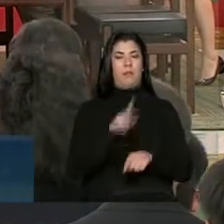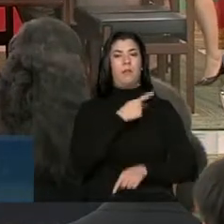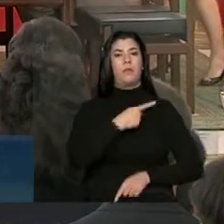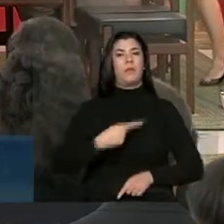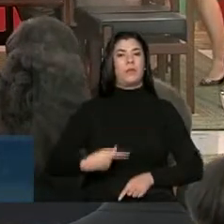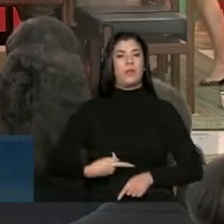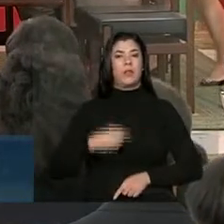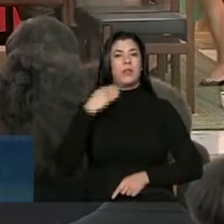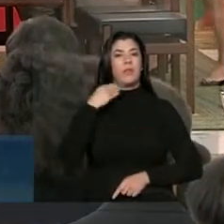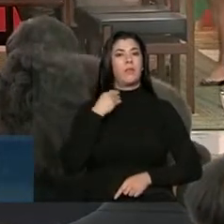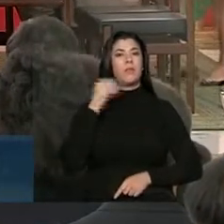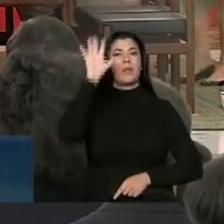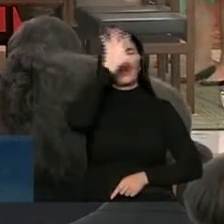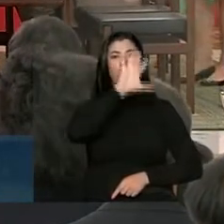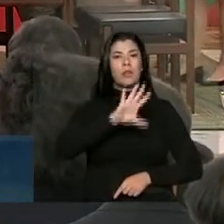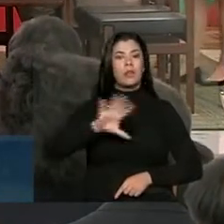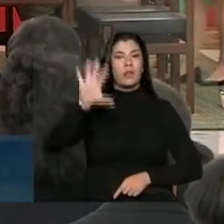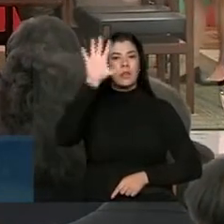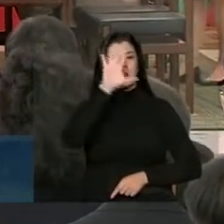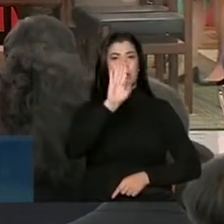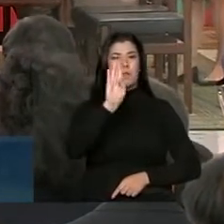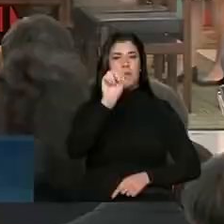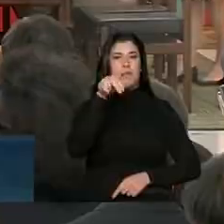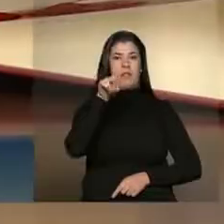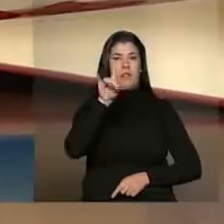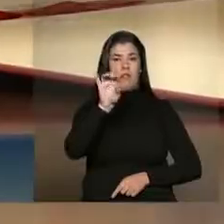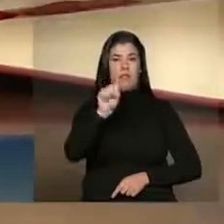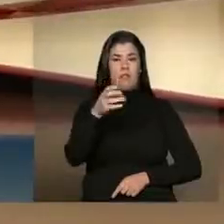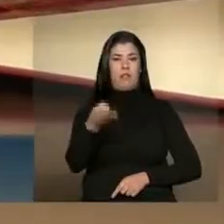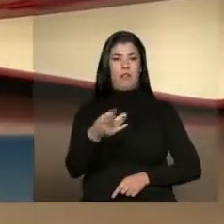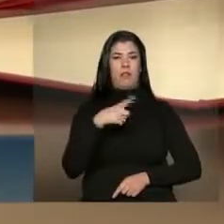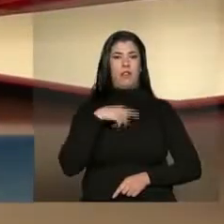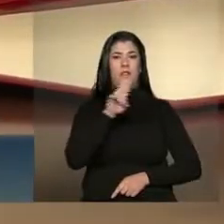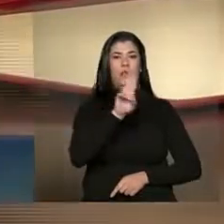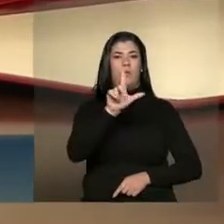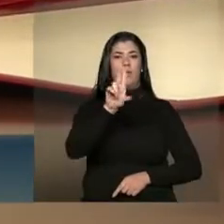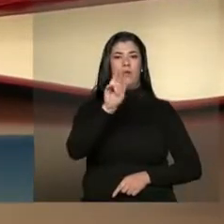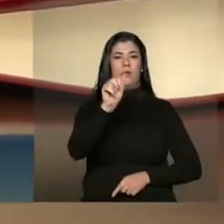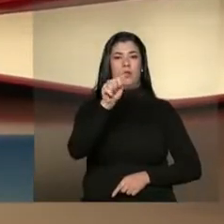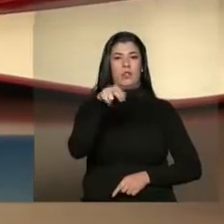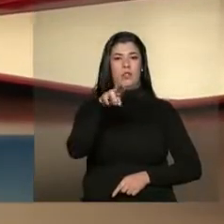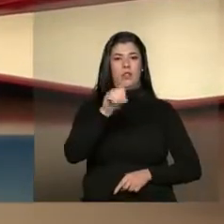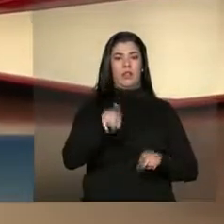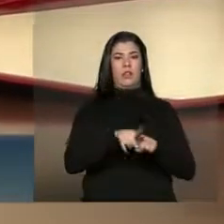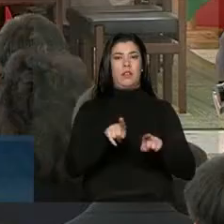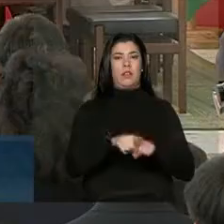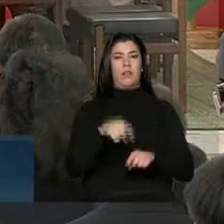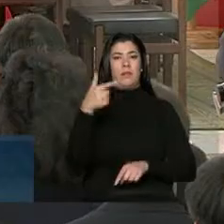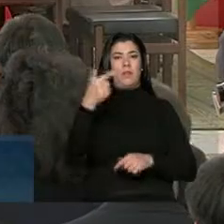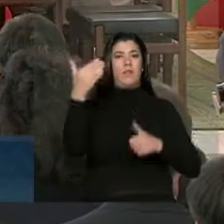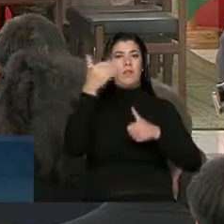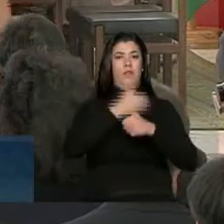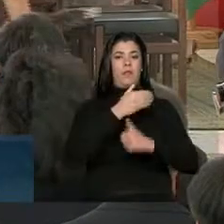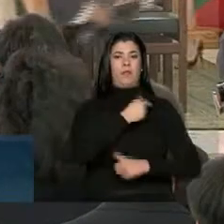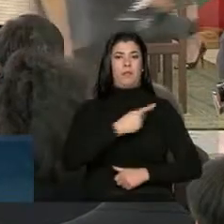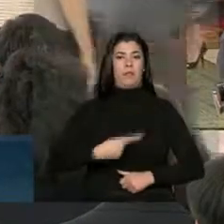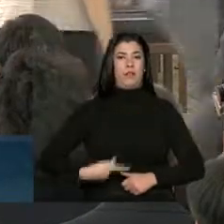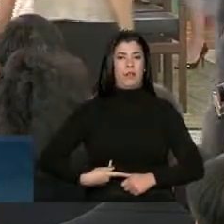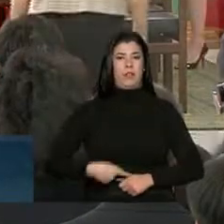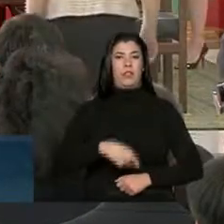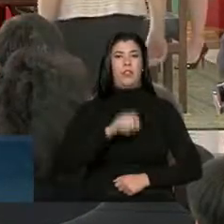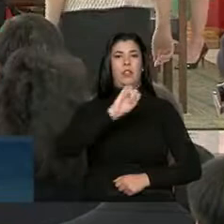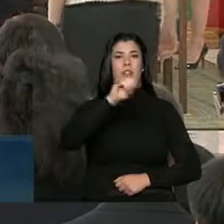Banco Nacional de Desenvolvimento Econômico e Social, Luciano Coutinho, e vice-presidente da Embraer, José Antônio de Almeida